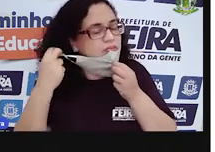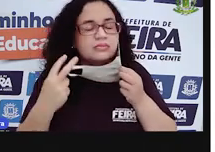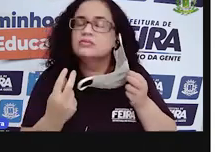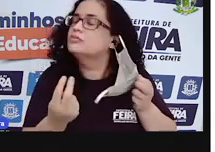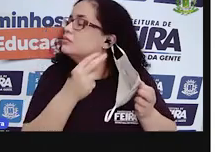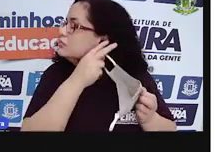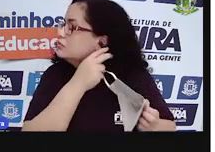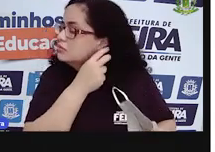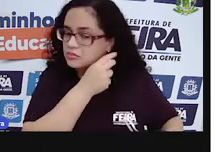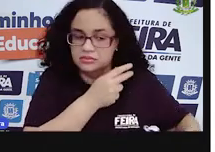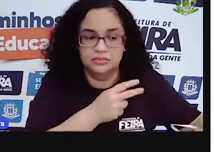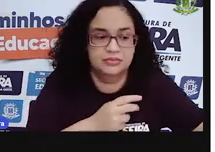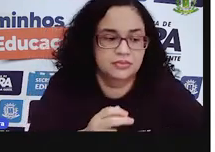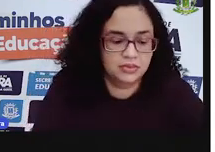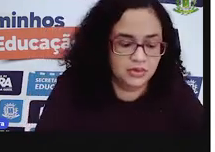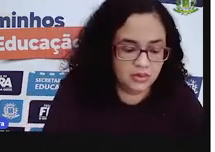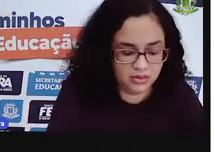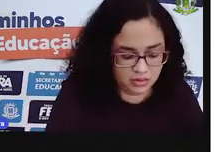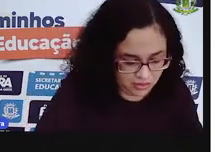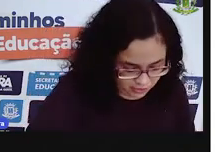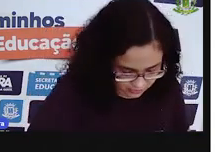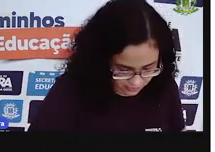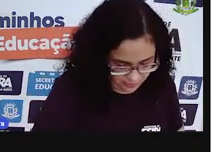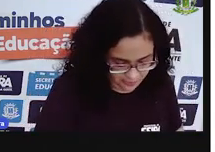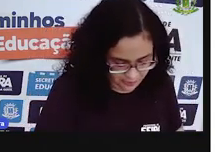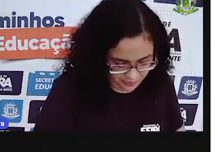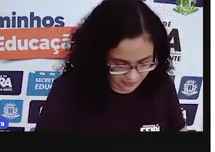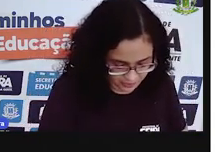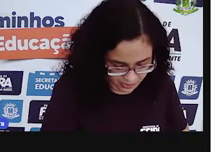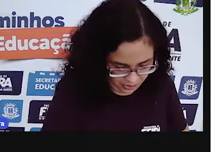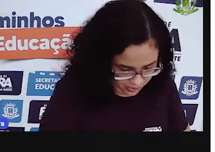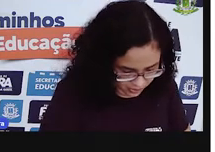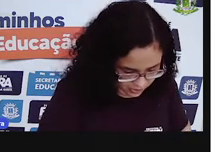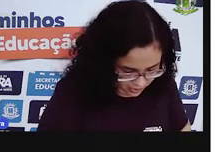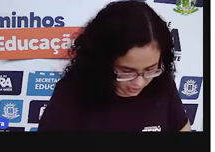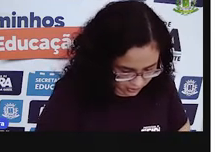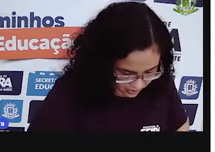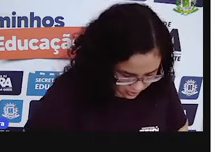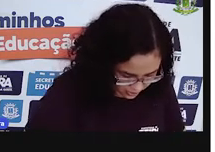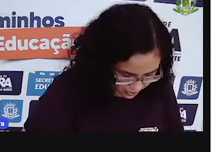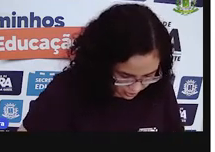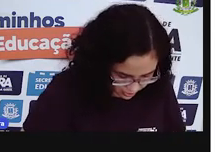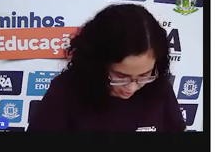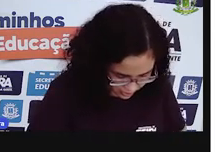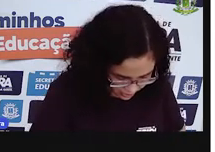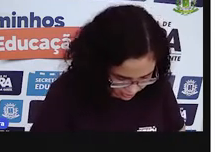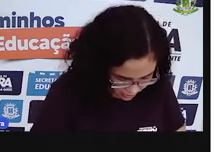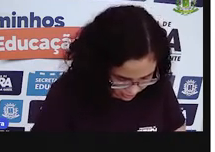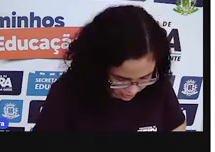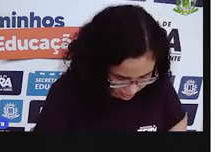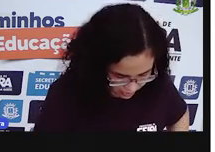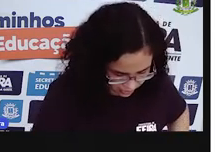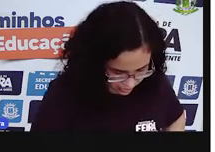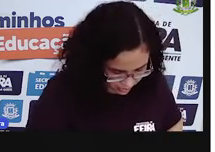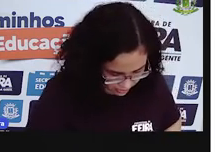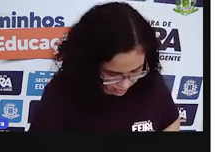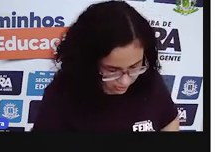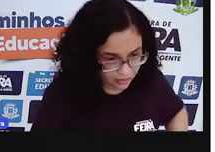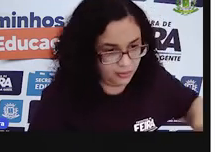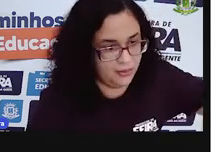Todos nós somos seres humanos certo com direitos e deveres e é isso aí tá bom